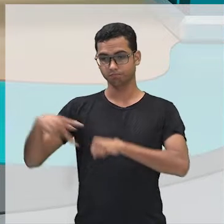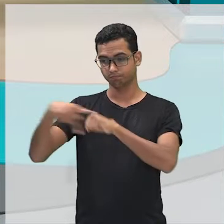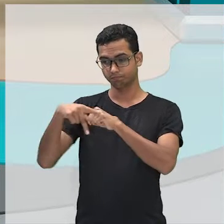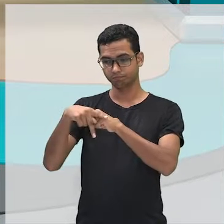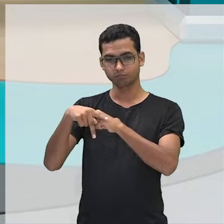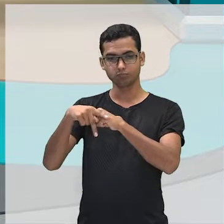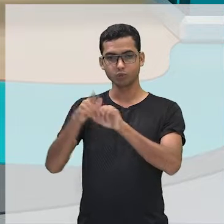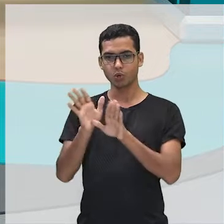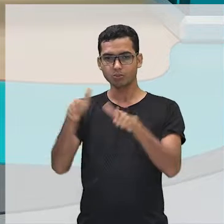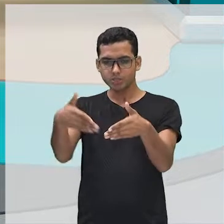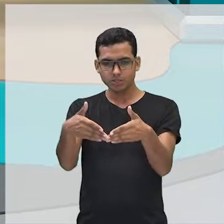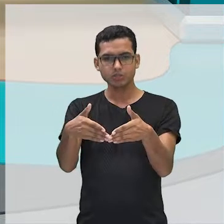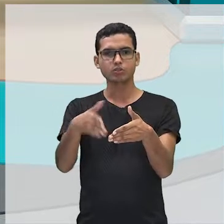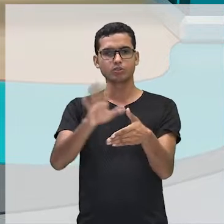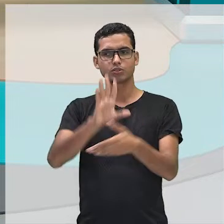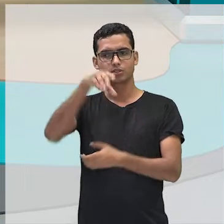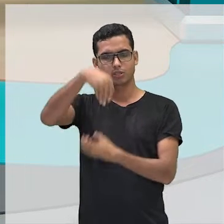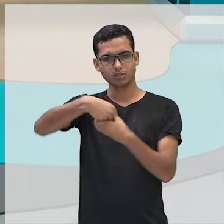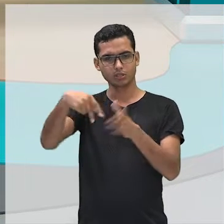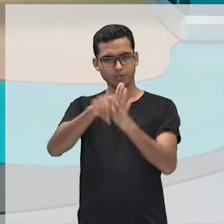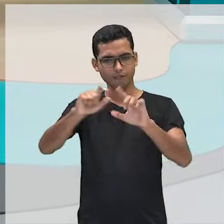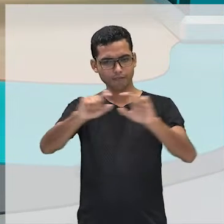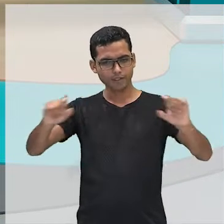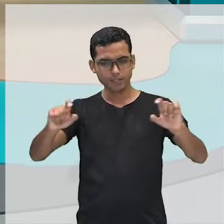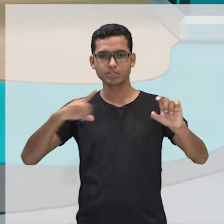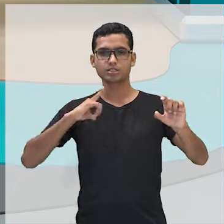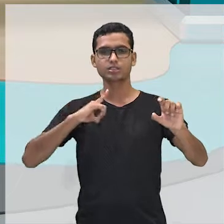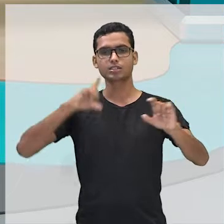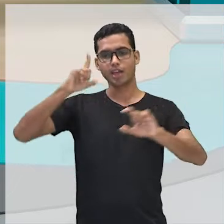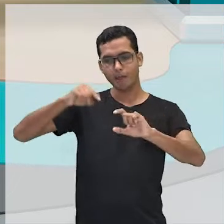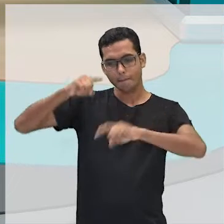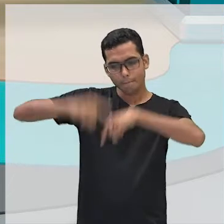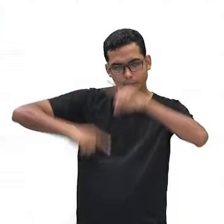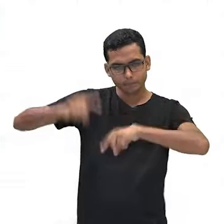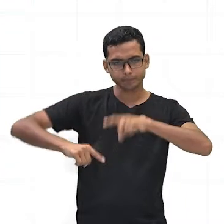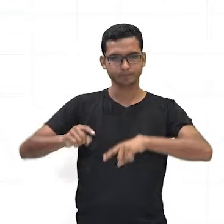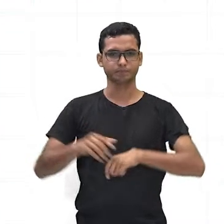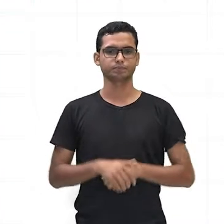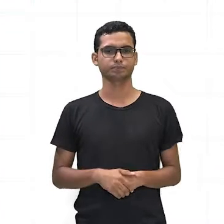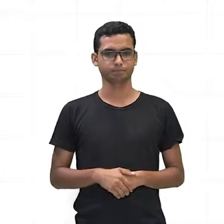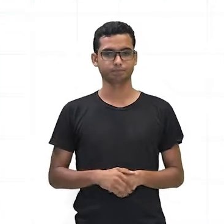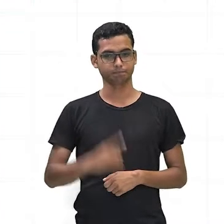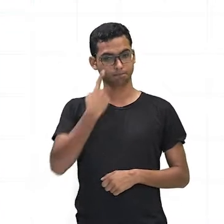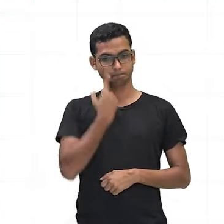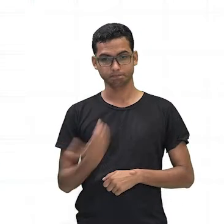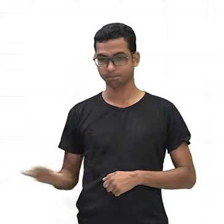objeto. Então, acompanhem comigo e a gente vai ver um pouquinho mais sobre ele.